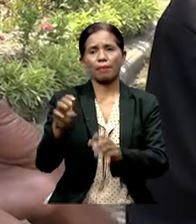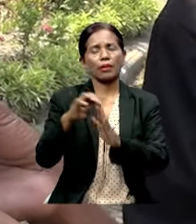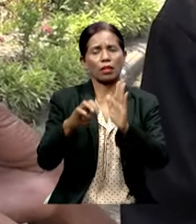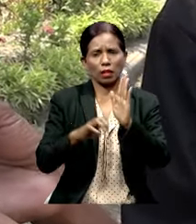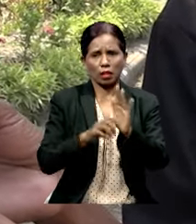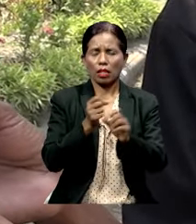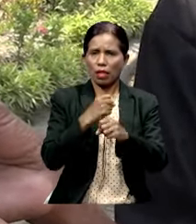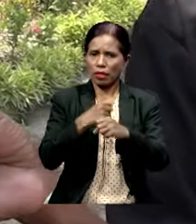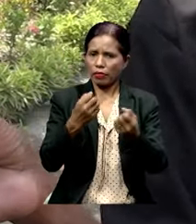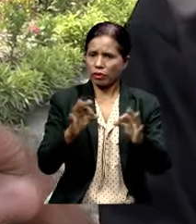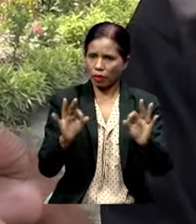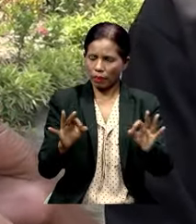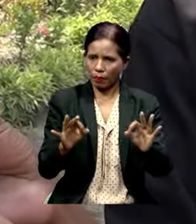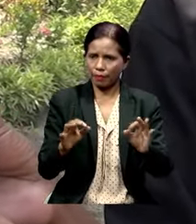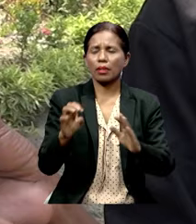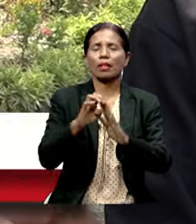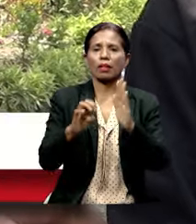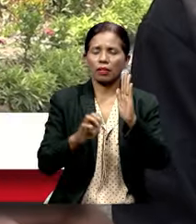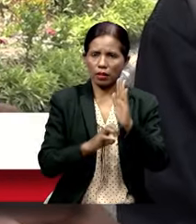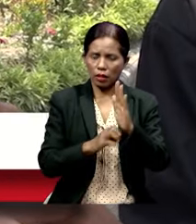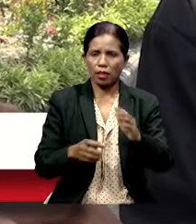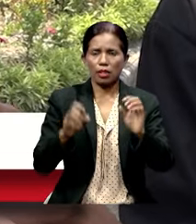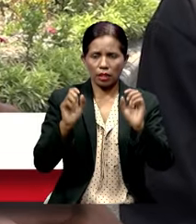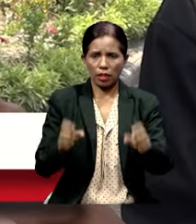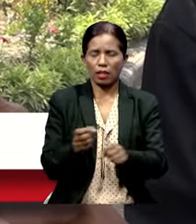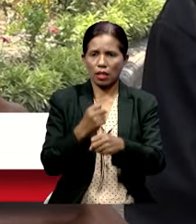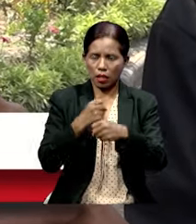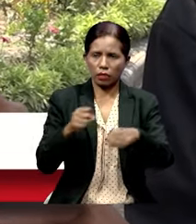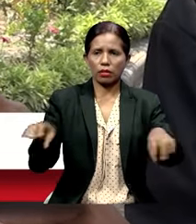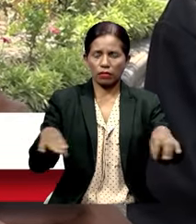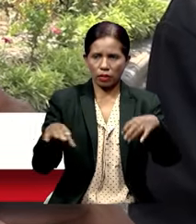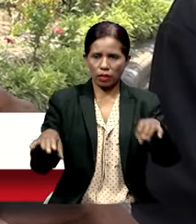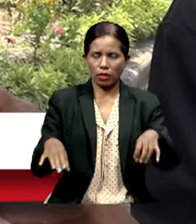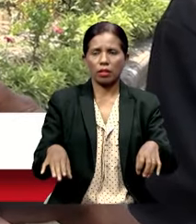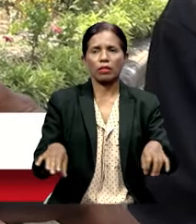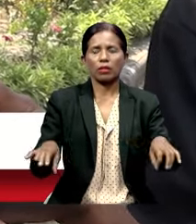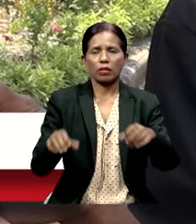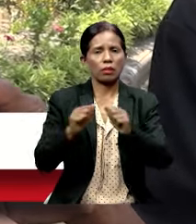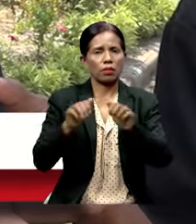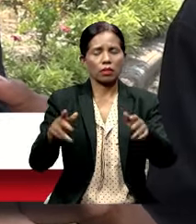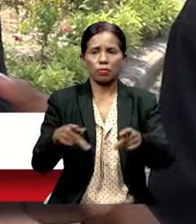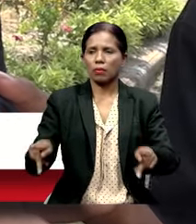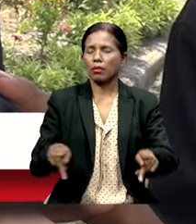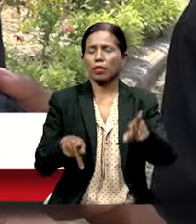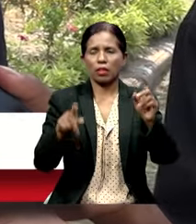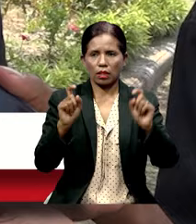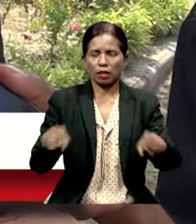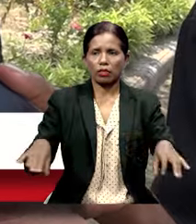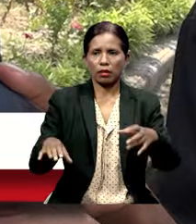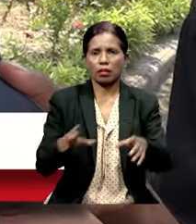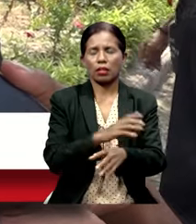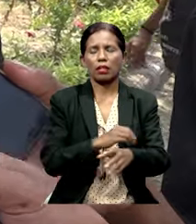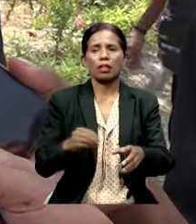funciona, negale? Estado ne tem que funciona, administração pública tem que funciona, la depende ba emaida, galé? Cargo